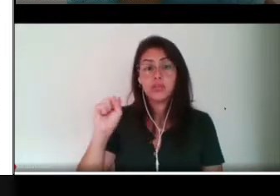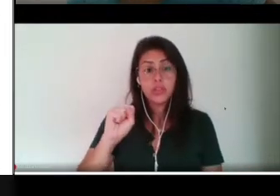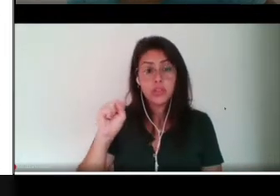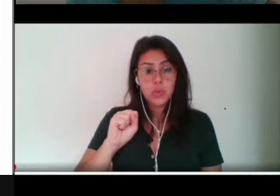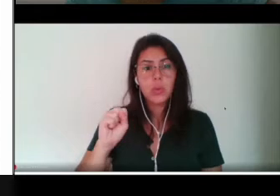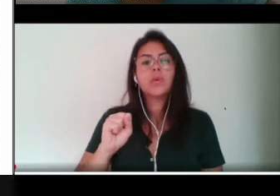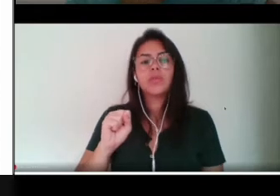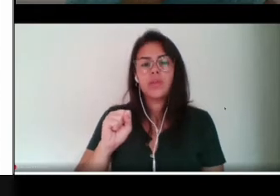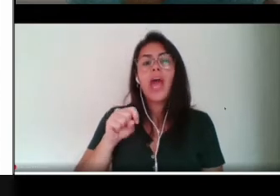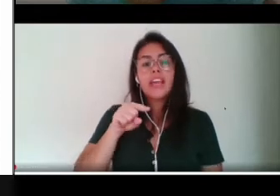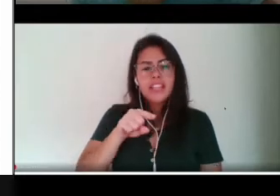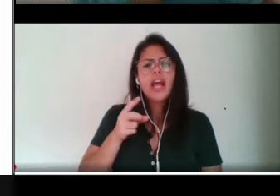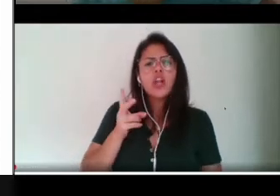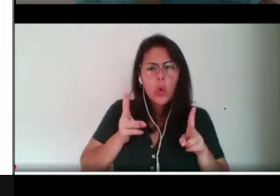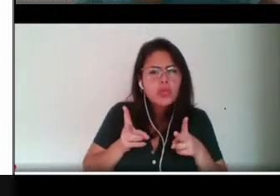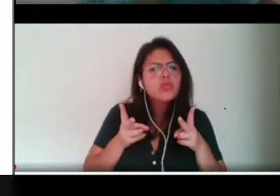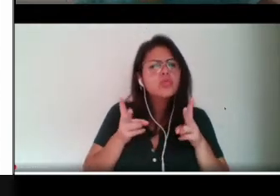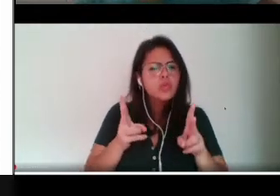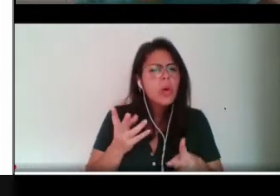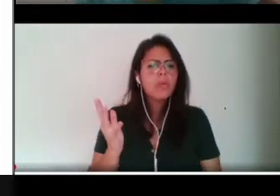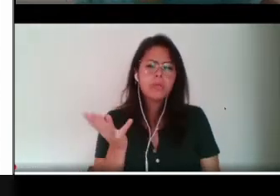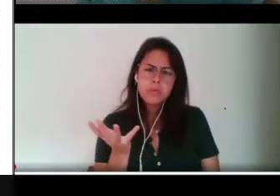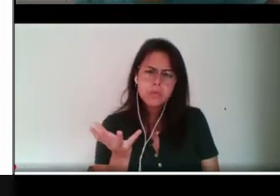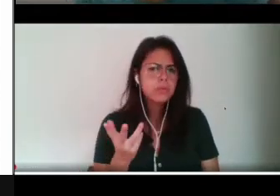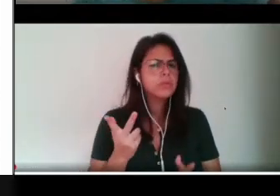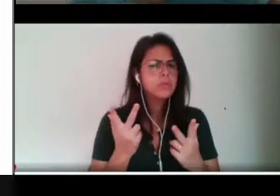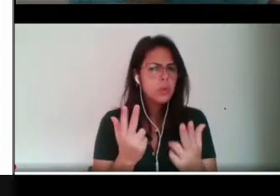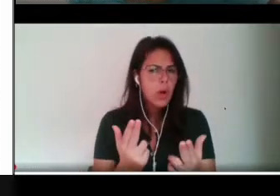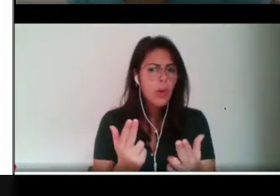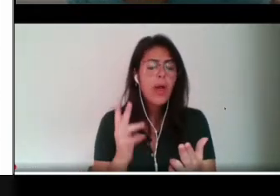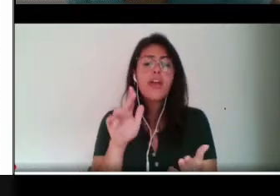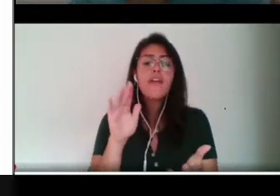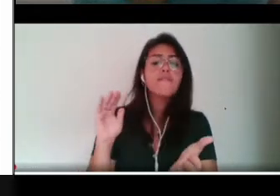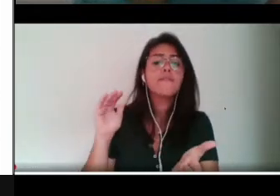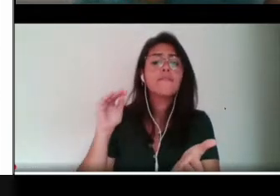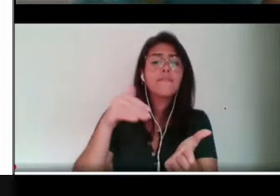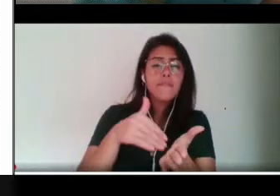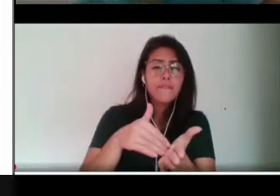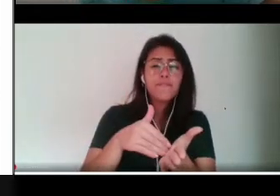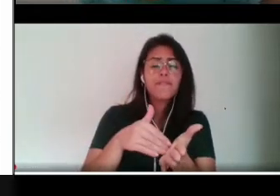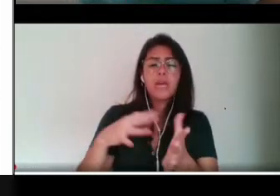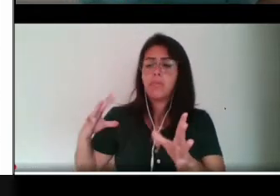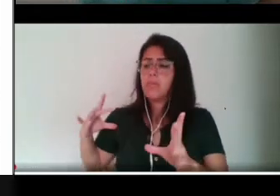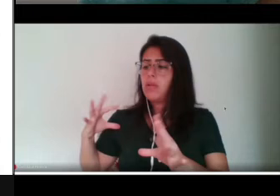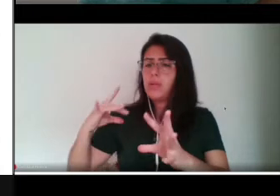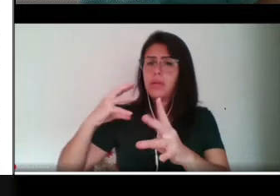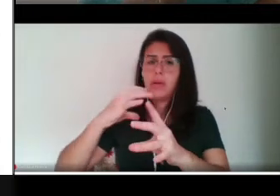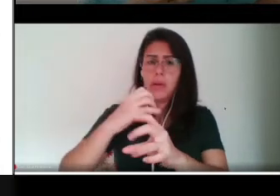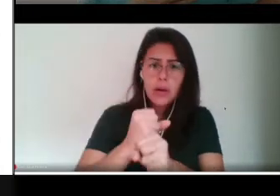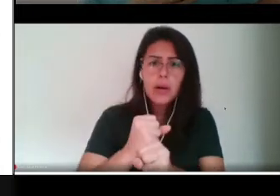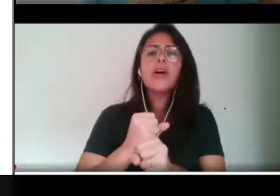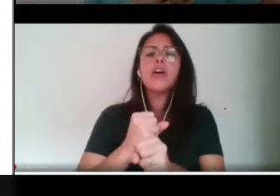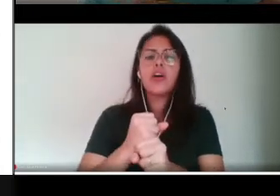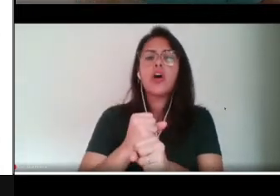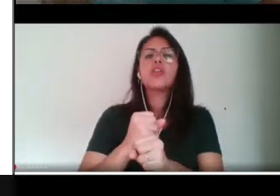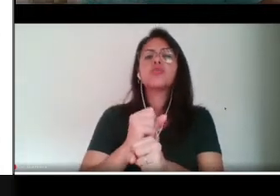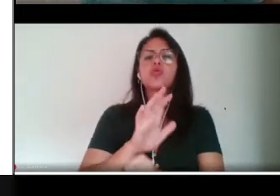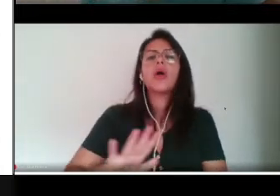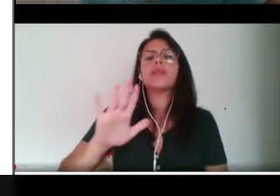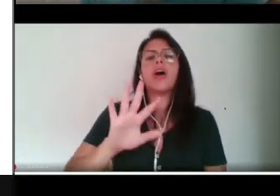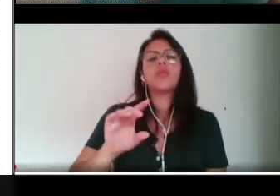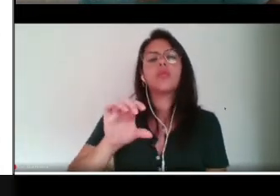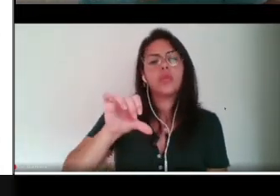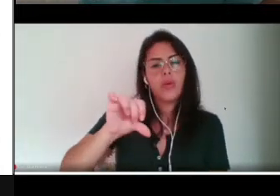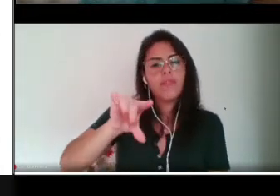100 metros, terminando a corrida num tempo total de 9,1 segundos. E aí ele pede a